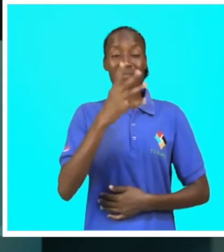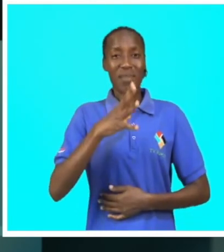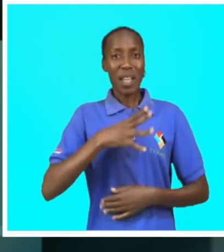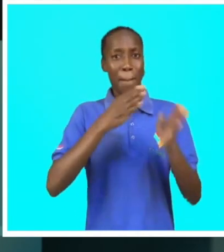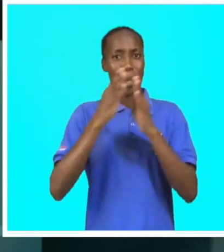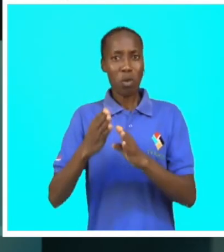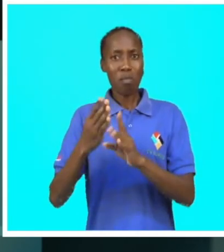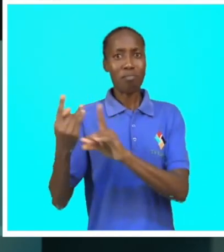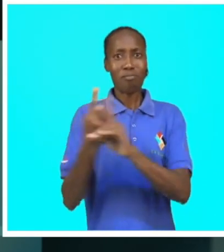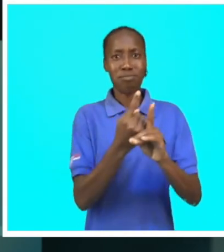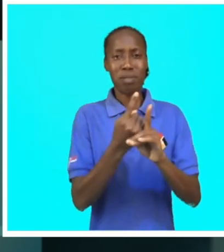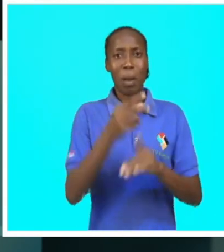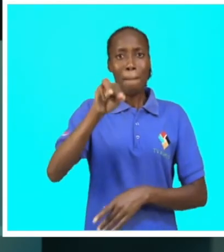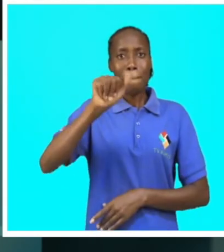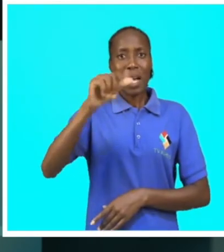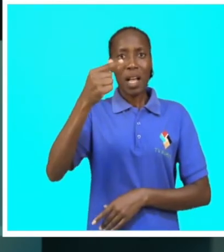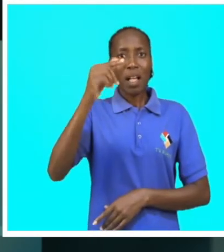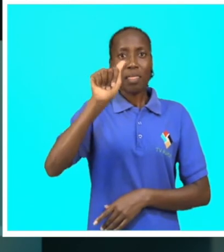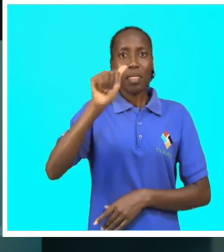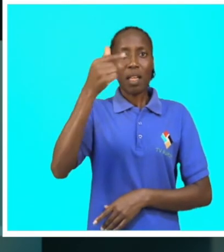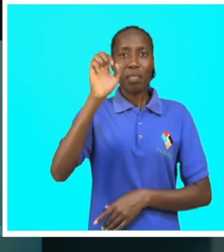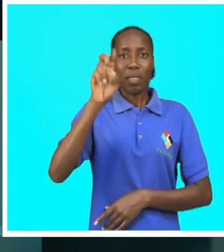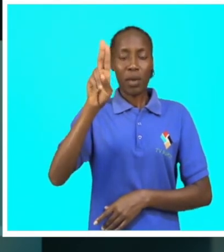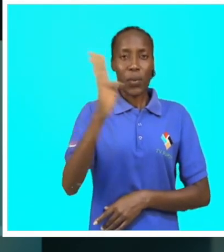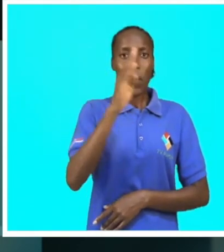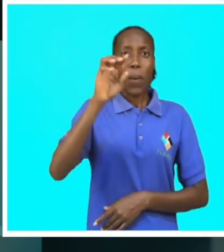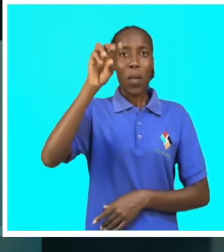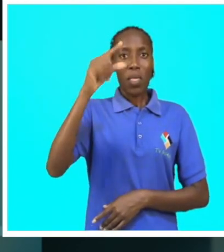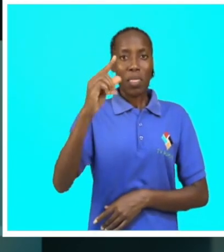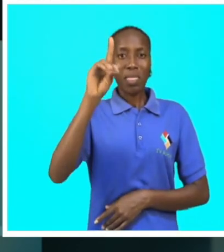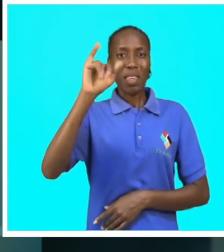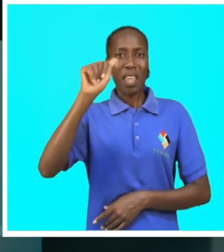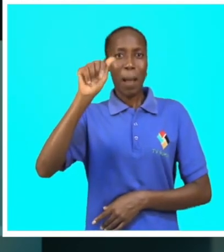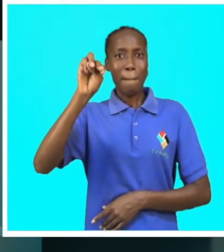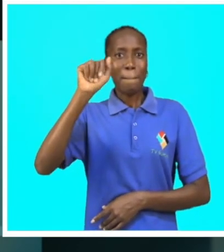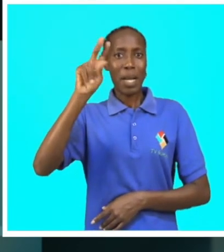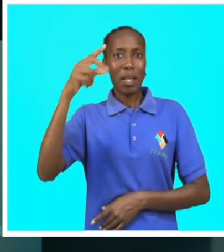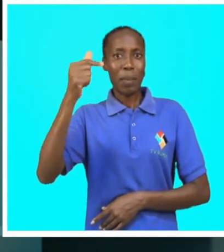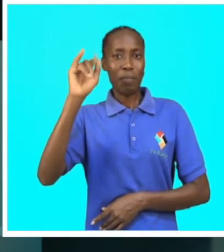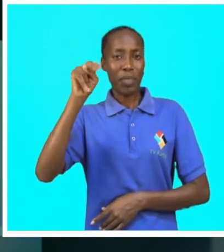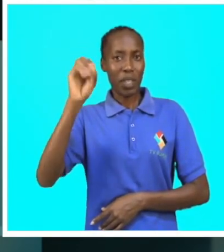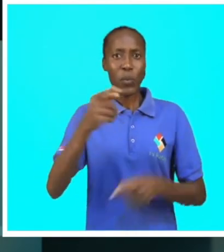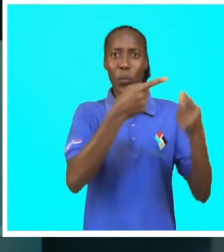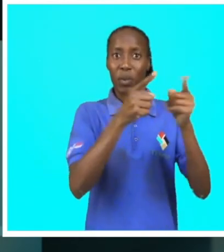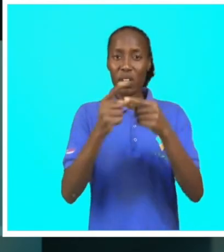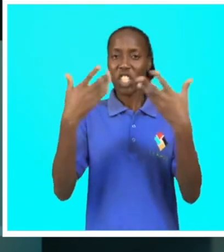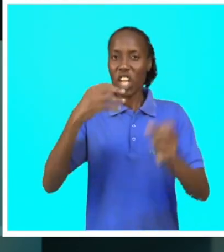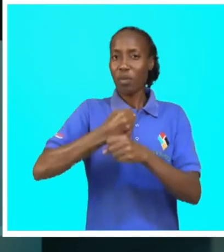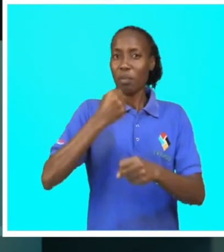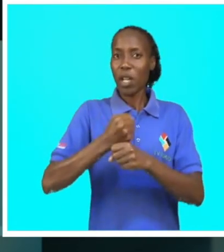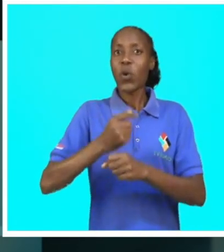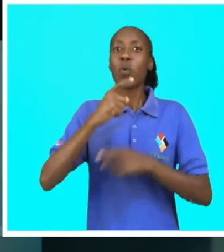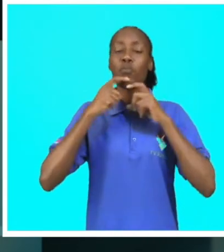como o moçambicano Matateu e Diamantino Miranda, técnico português, que já trabalhou em Moçambique.